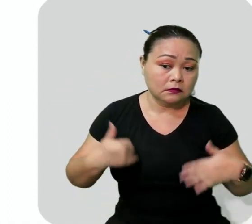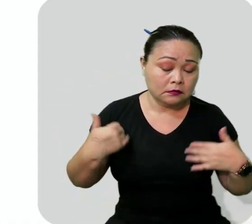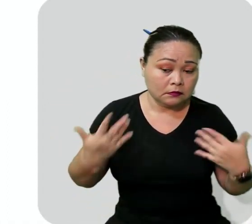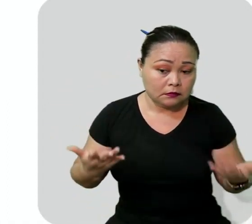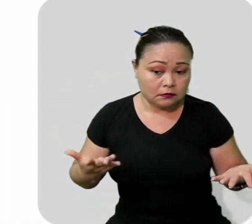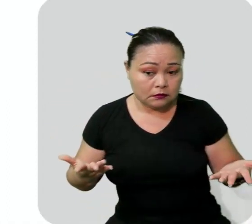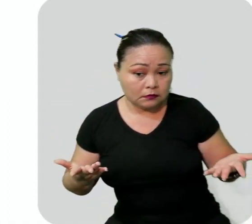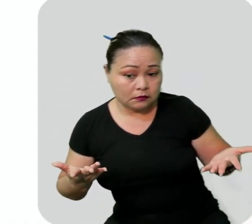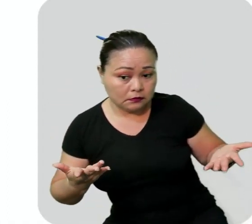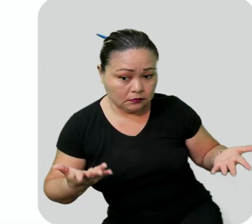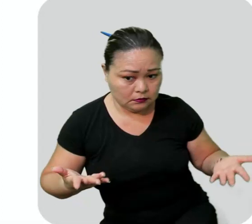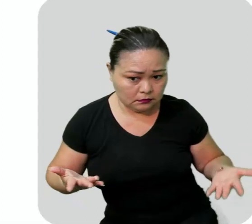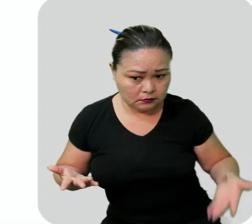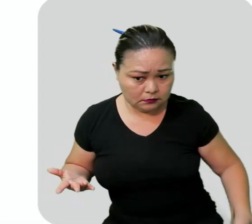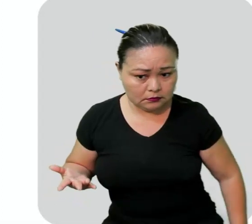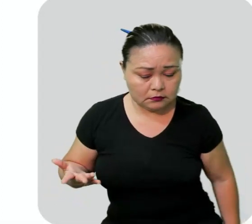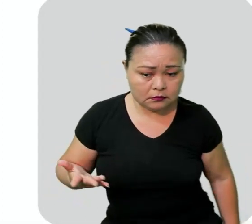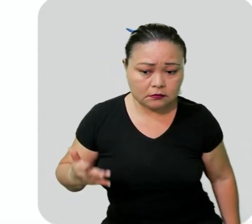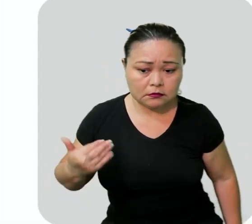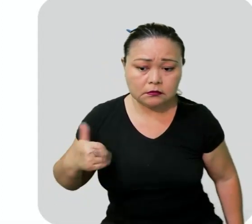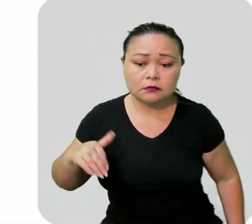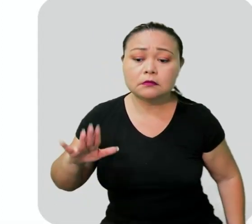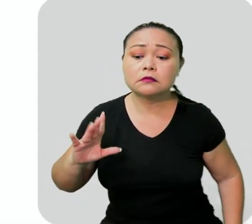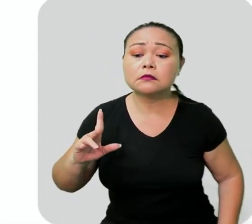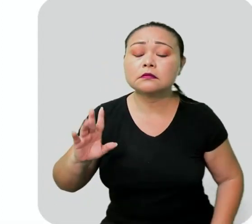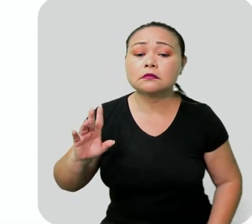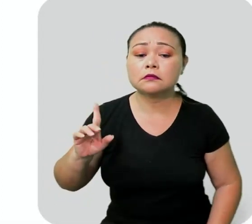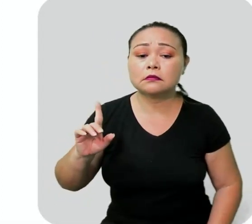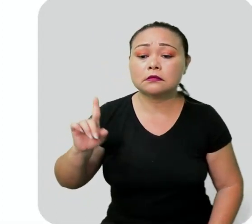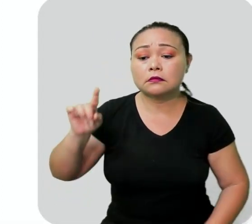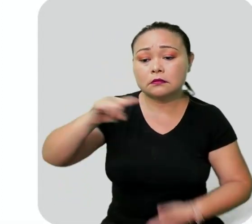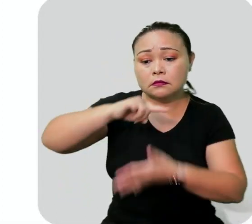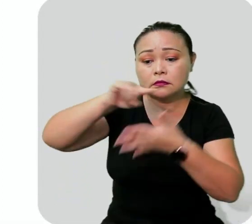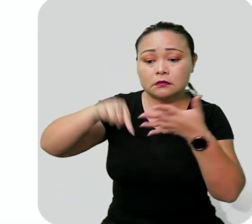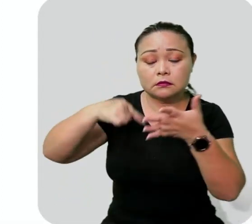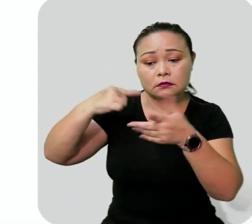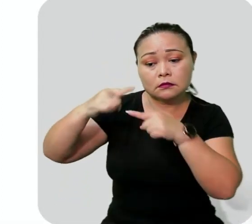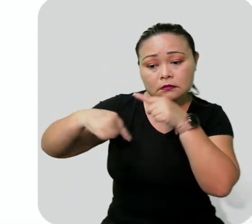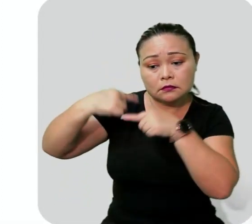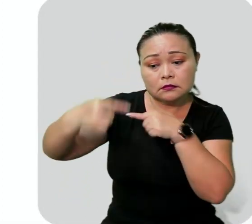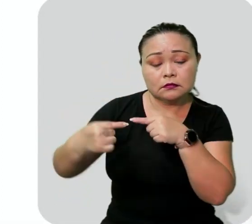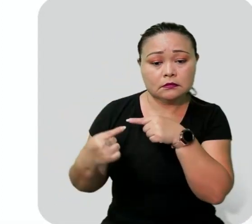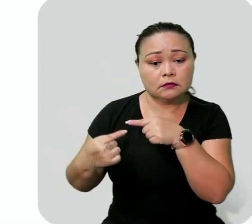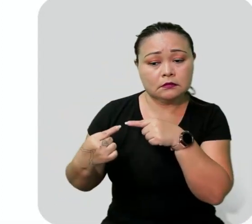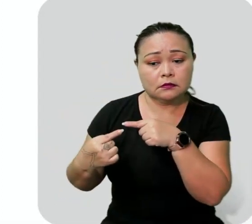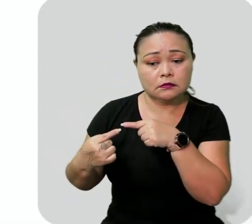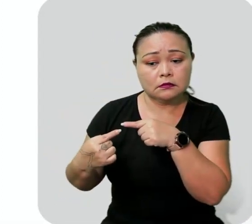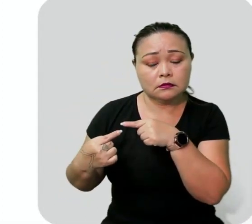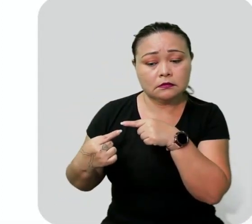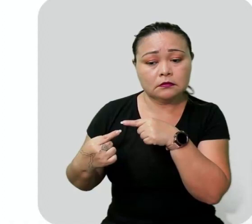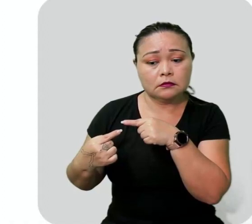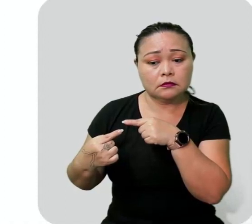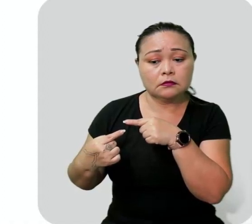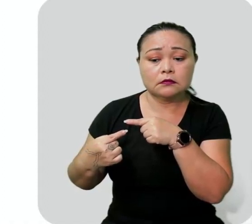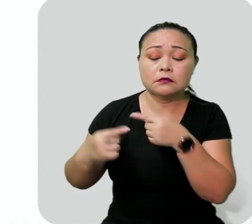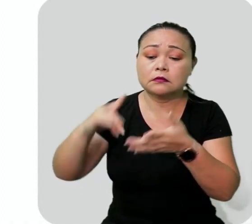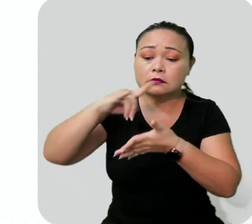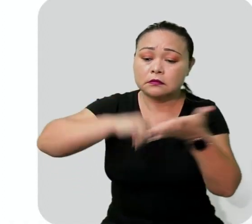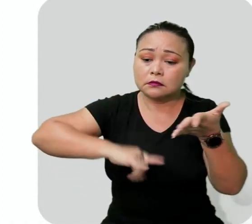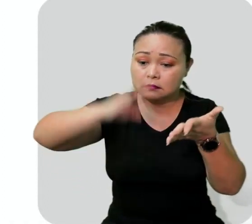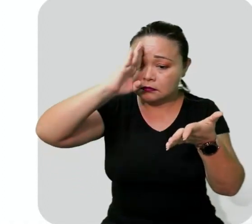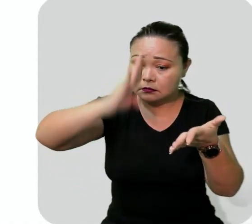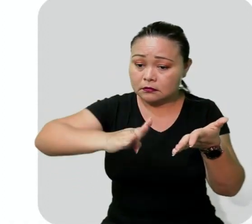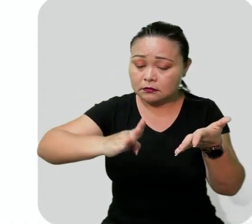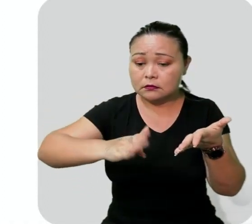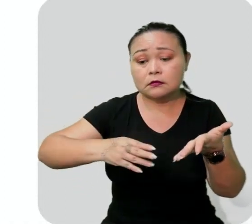desses tratados aqui, eles irão acontecer depois do tratado principal, ou